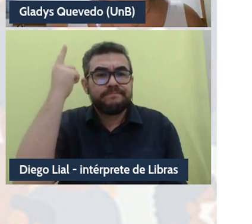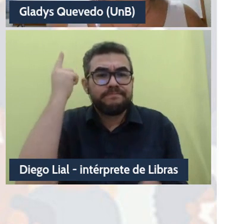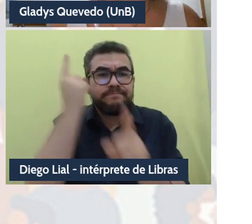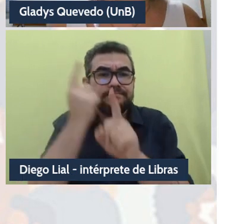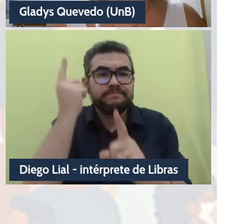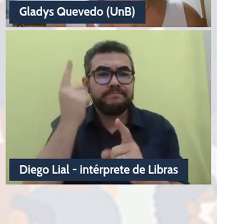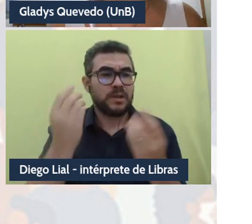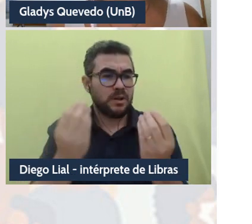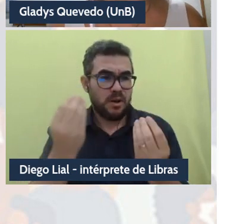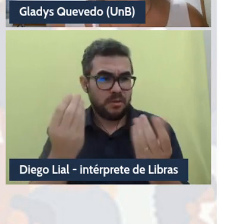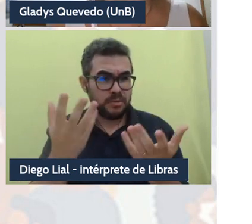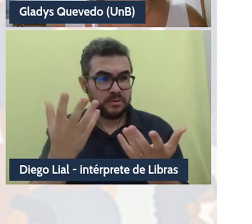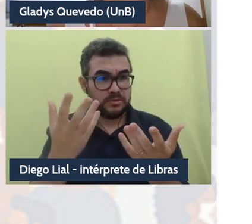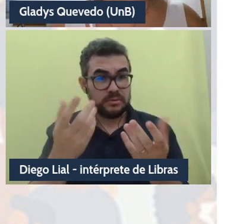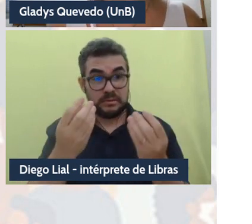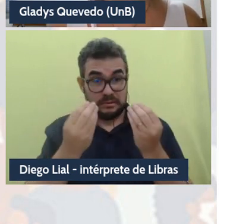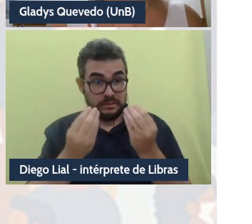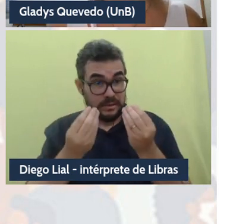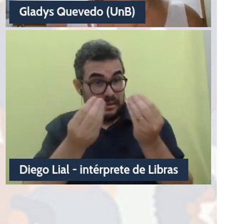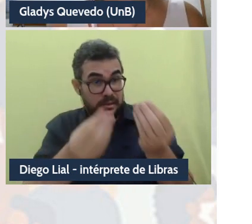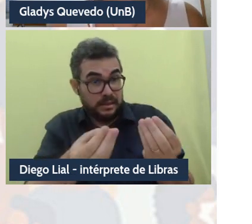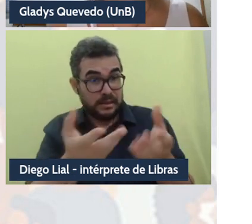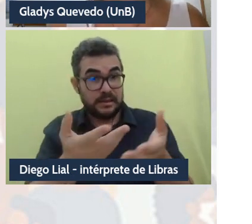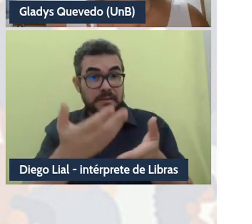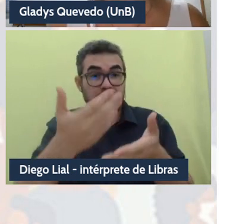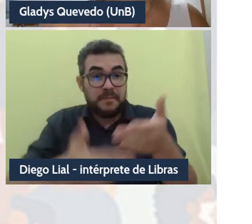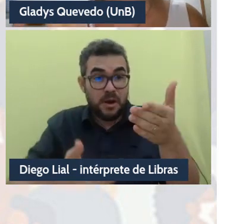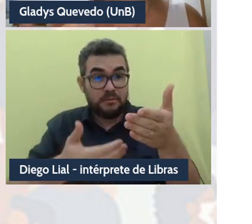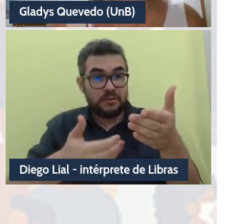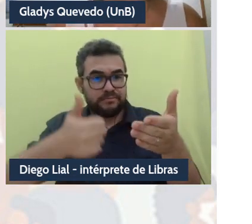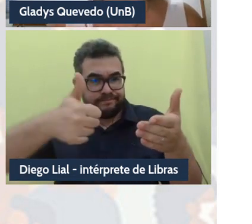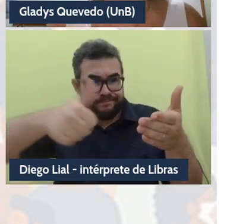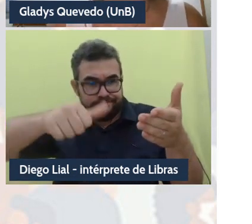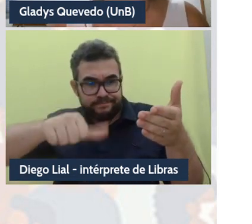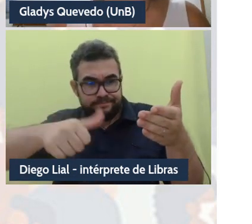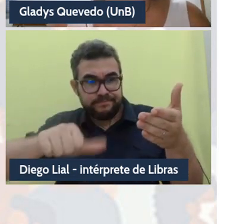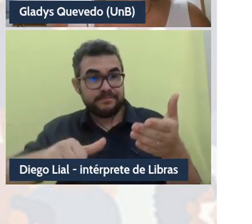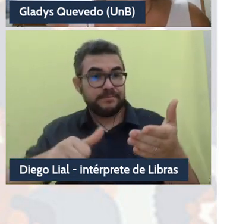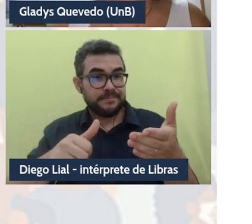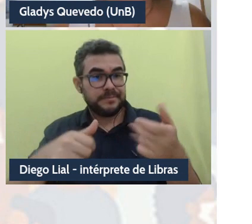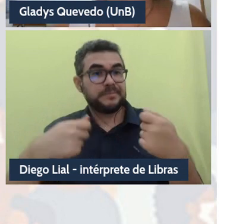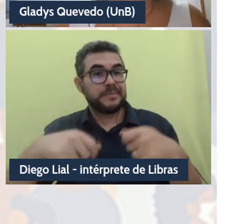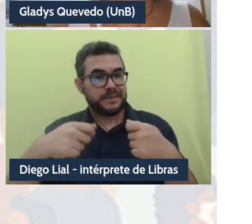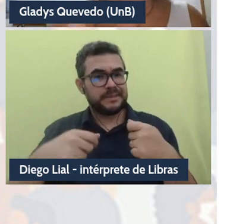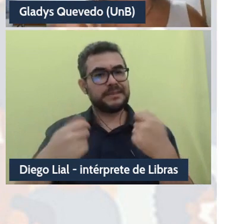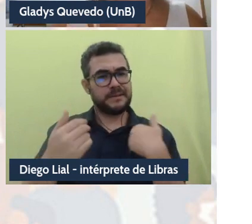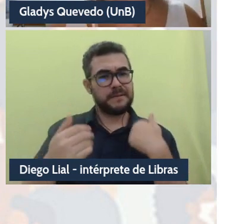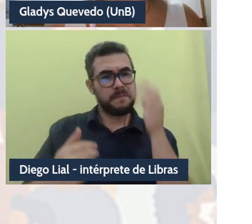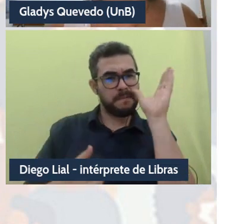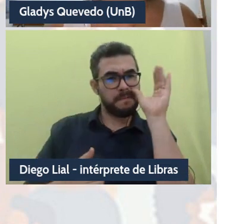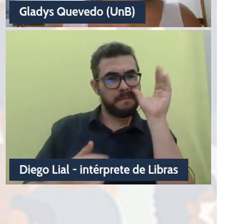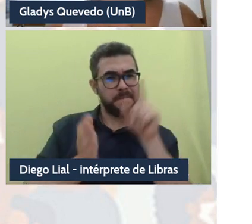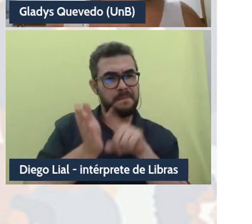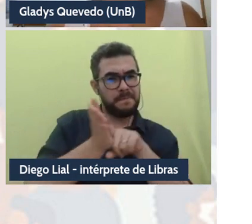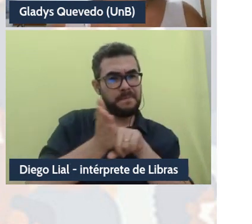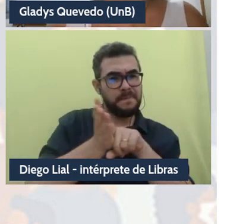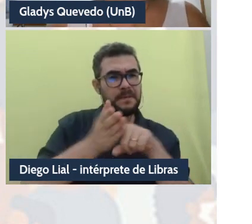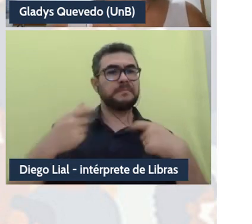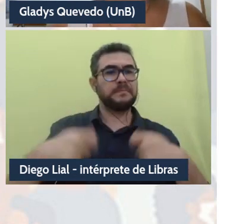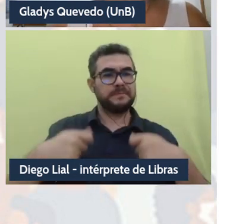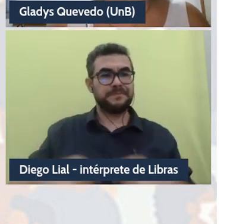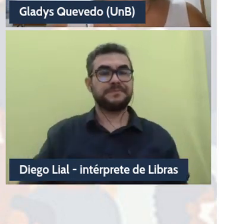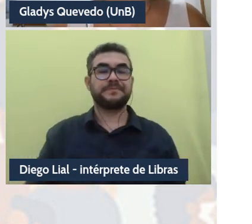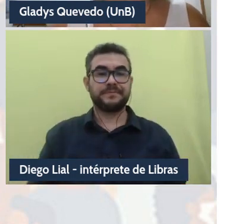está ocasionando, é preciso haver análises. Eu já vou chegar nisso já já. Tem a ver com esse